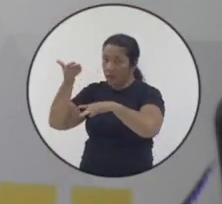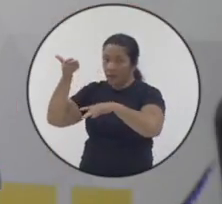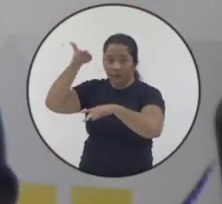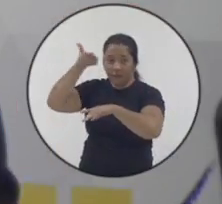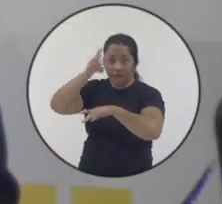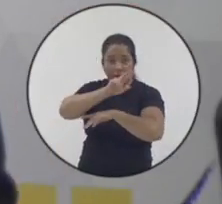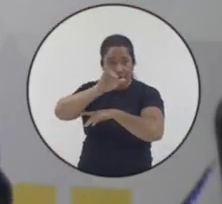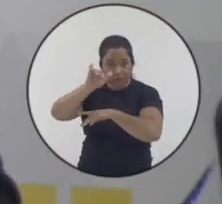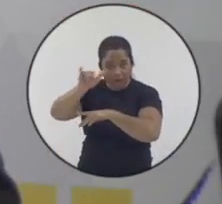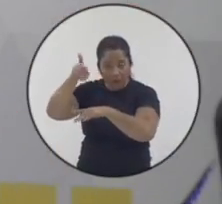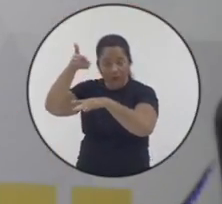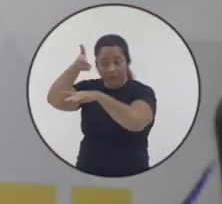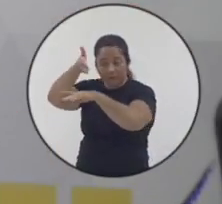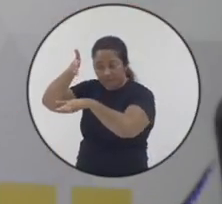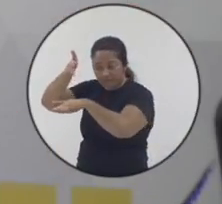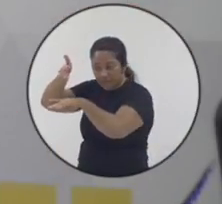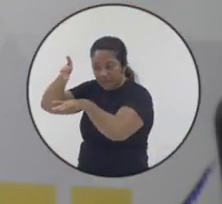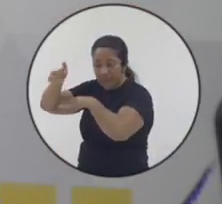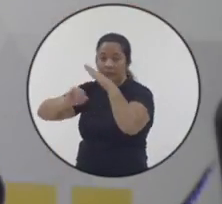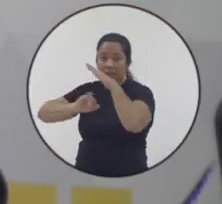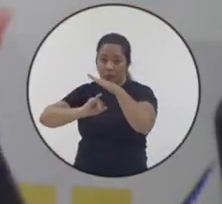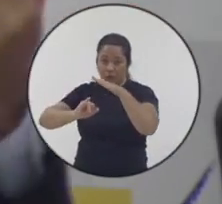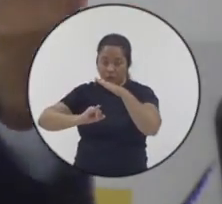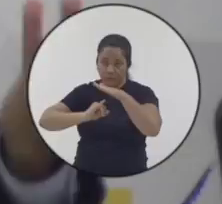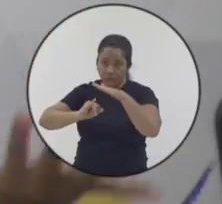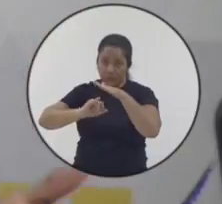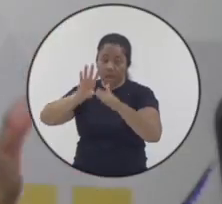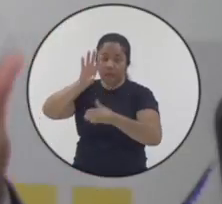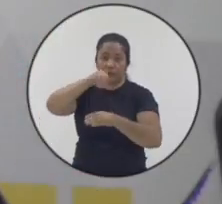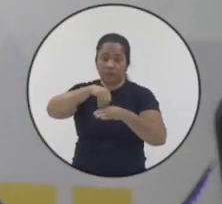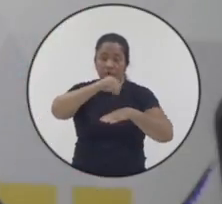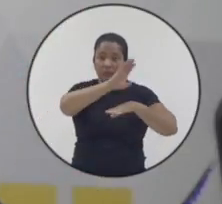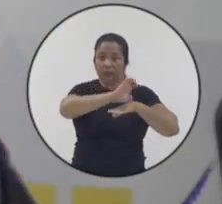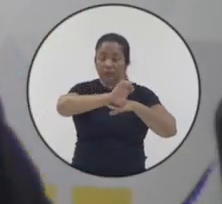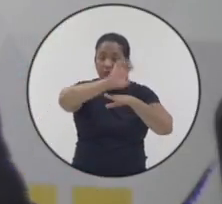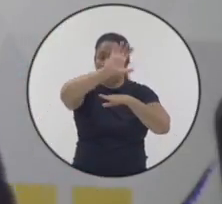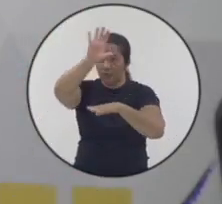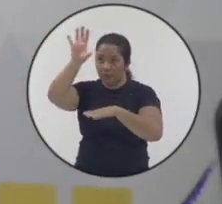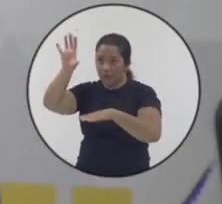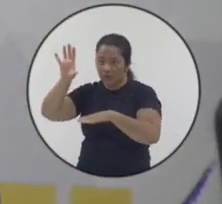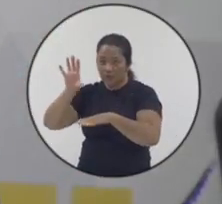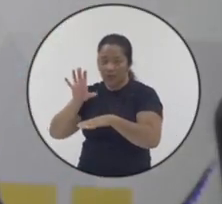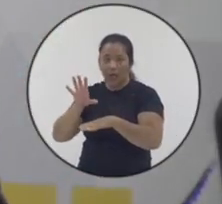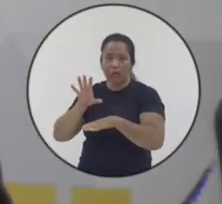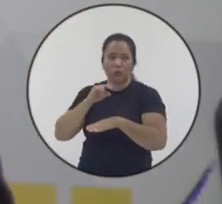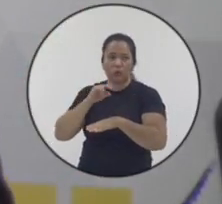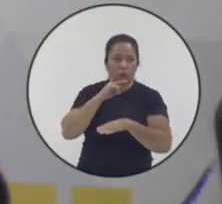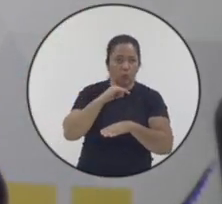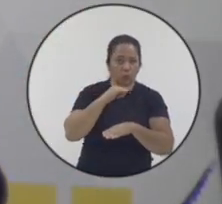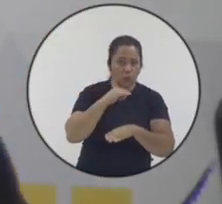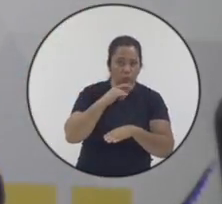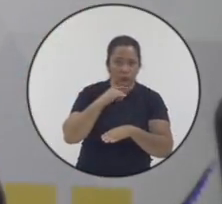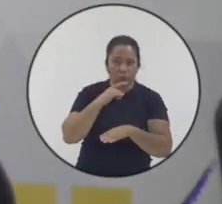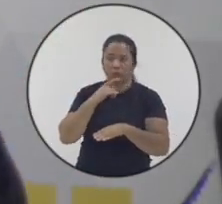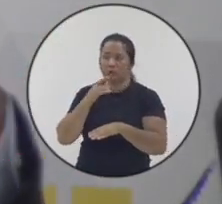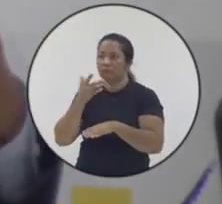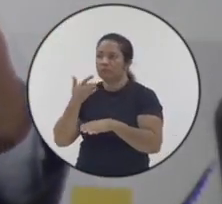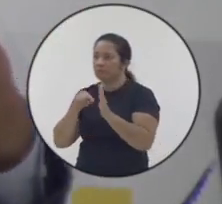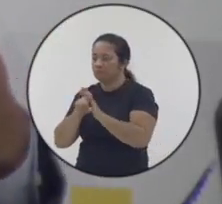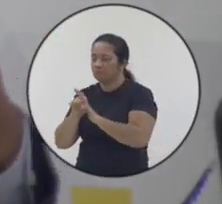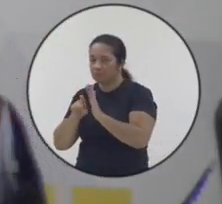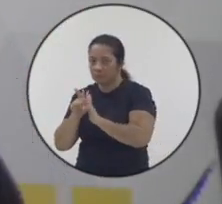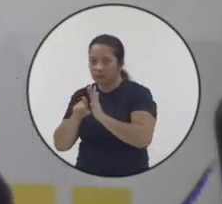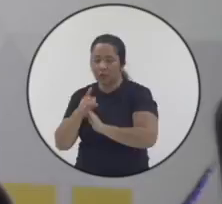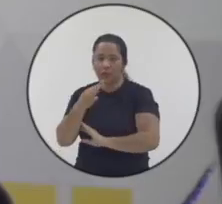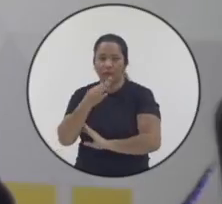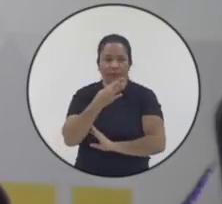representadas em cada estado, para retirar suas dúvidas, conhecer mais essa população, saber que,